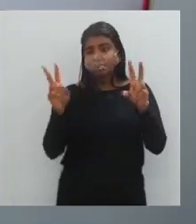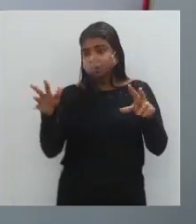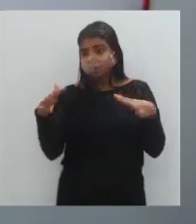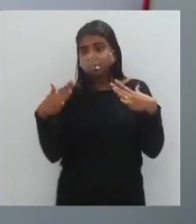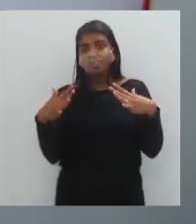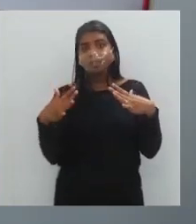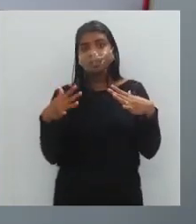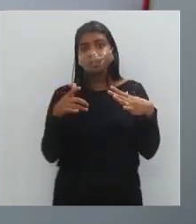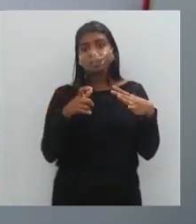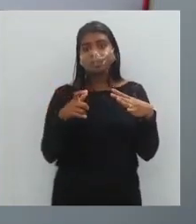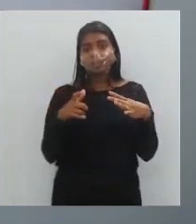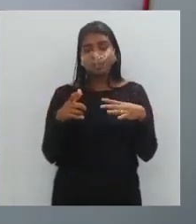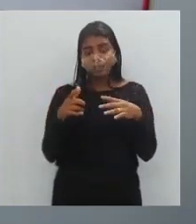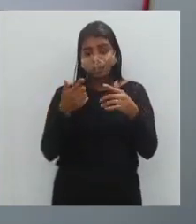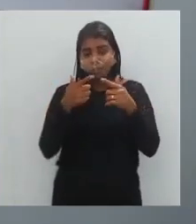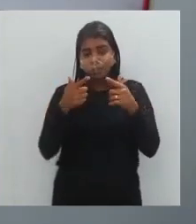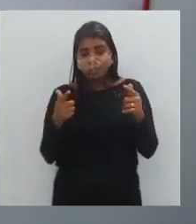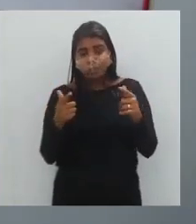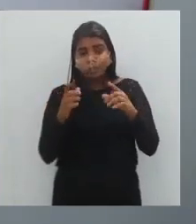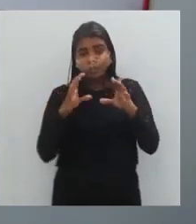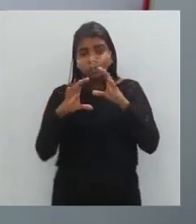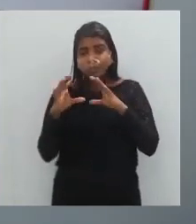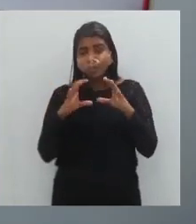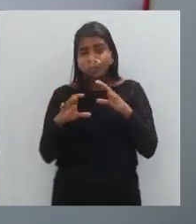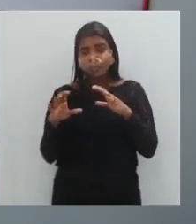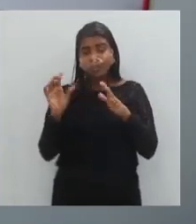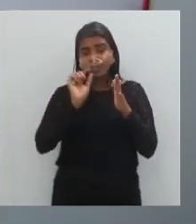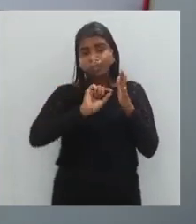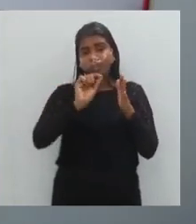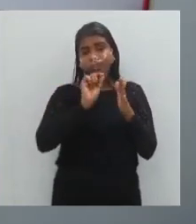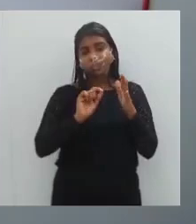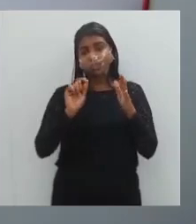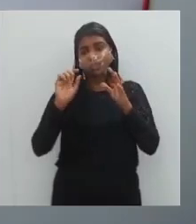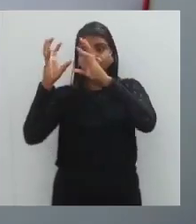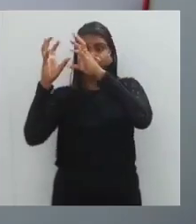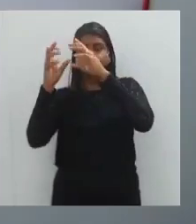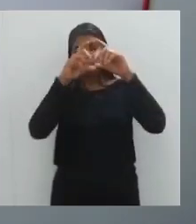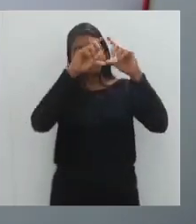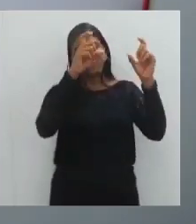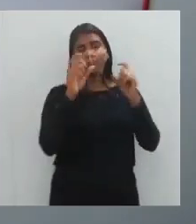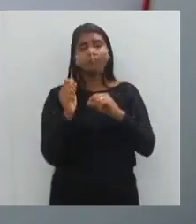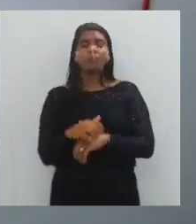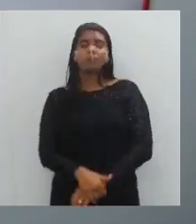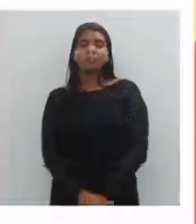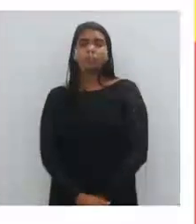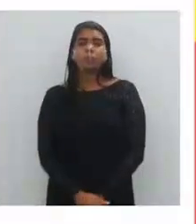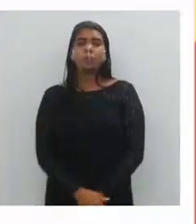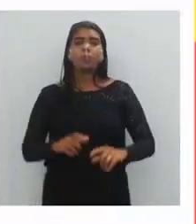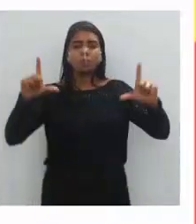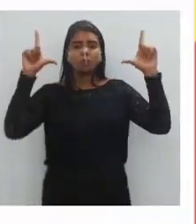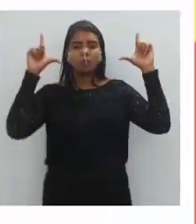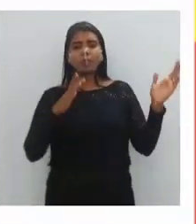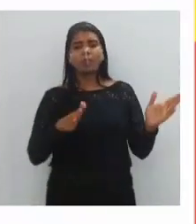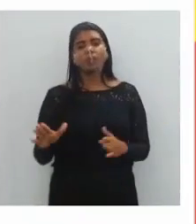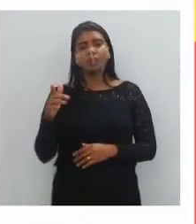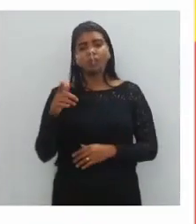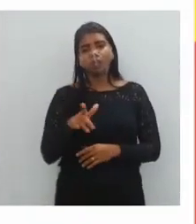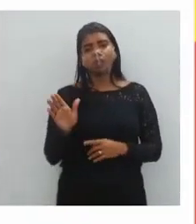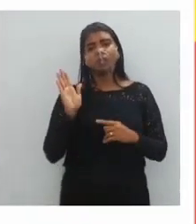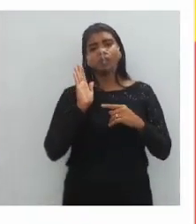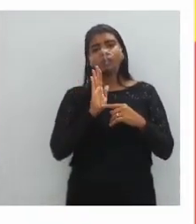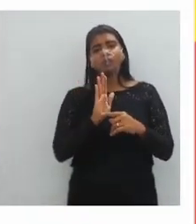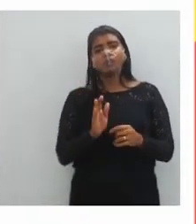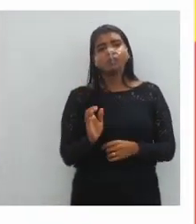esses elementos gráficos comunicam bastante, tá certo? Corta para o slide. Uma outra característica é a presença